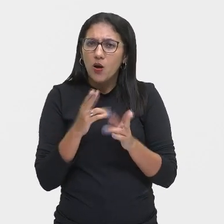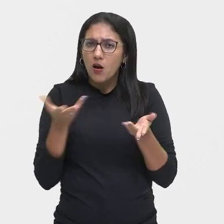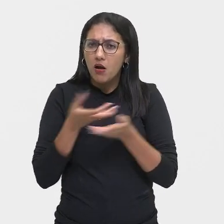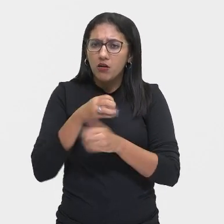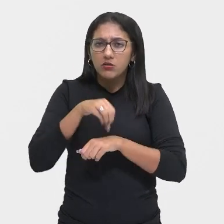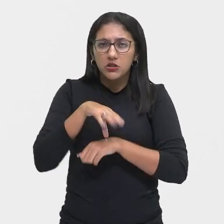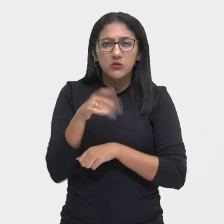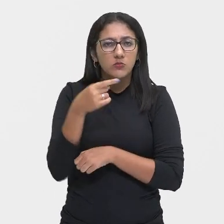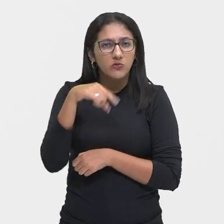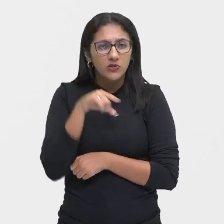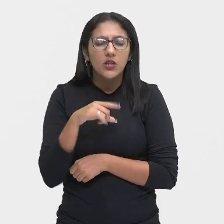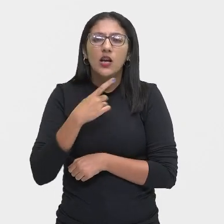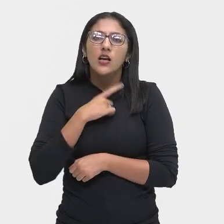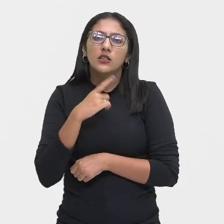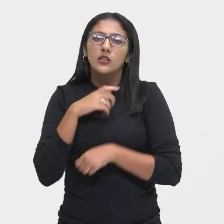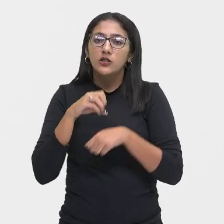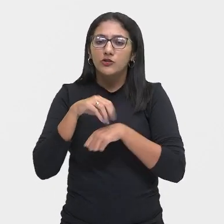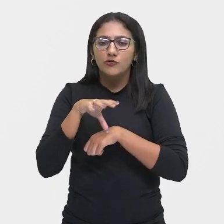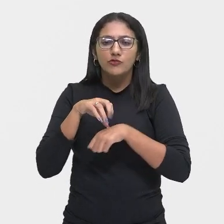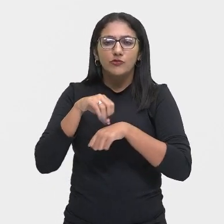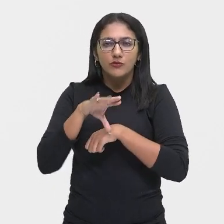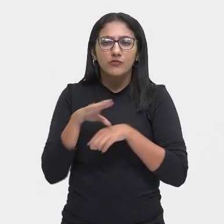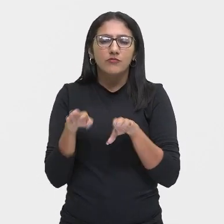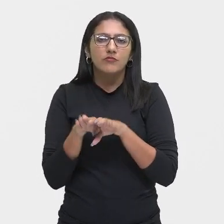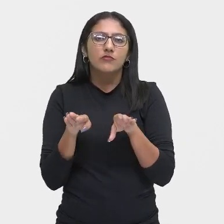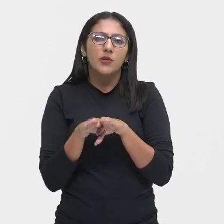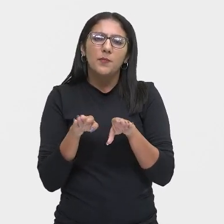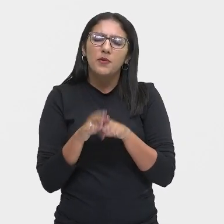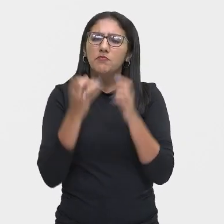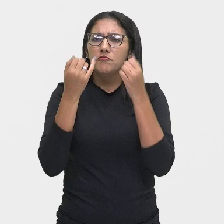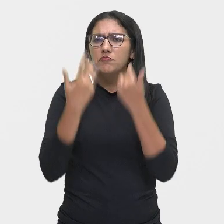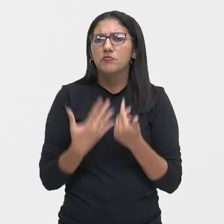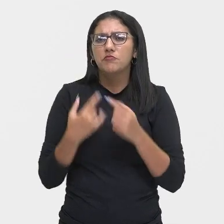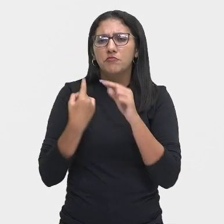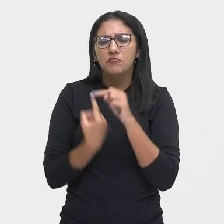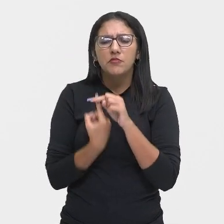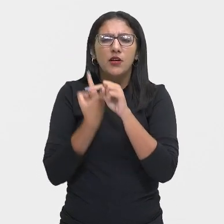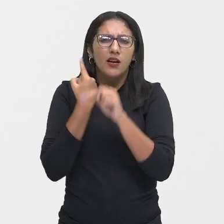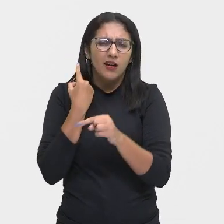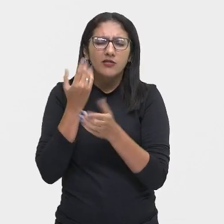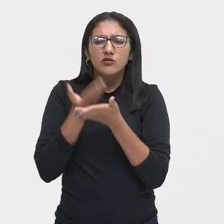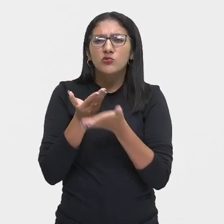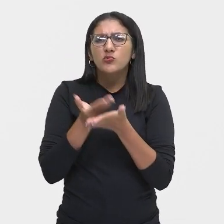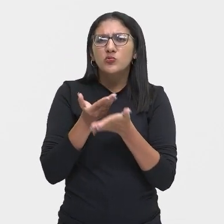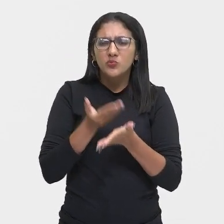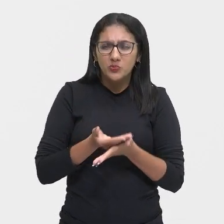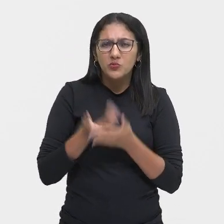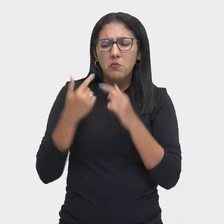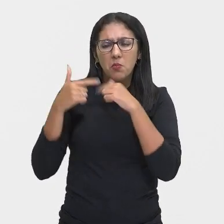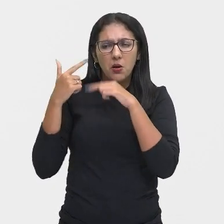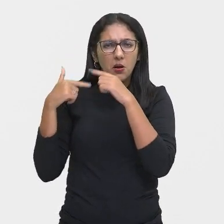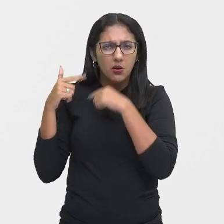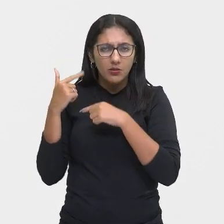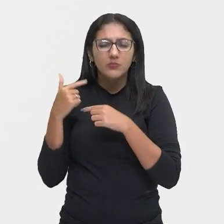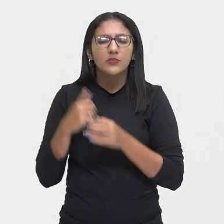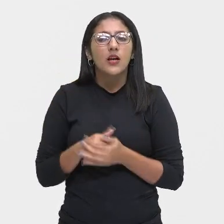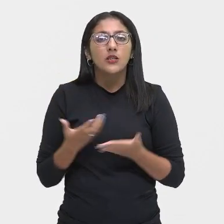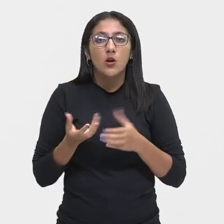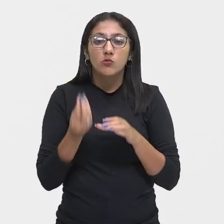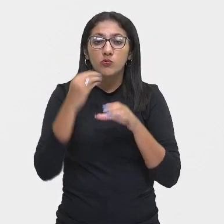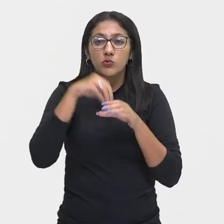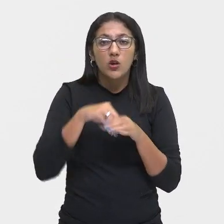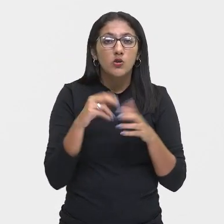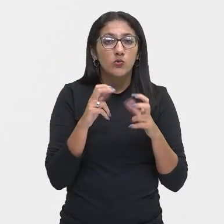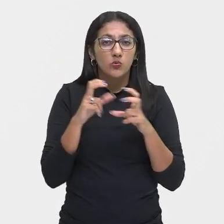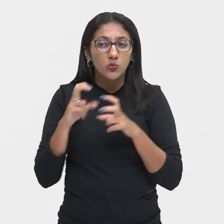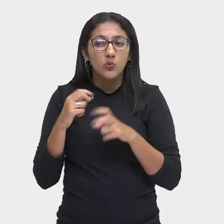agora, né, são dicas que foram já ditas em outras aulas, nas aulas anteriores. Então, dentro dos games,